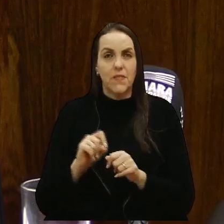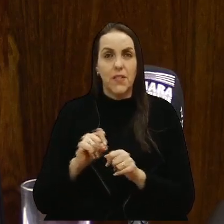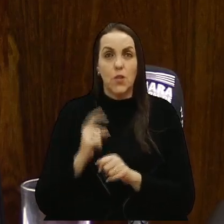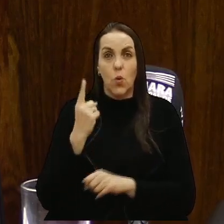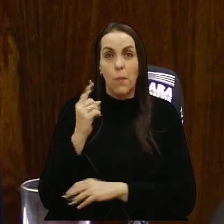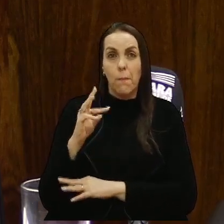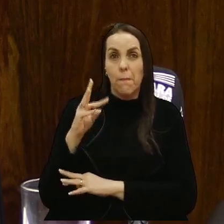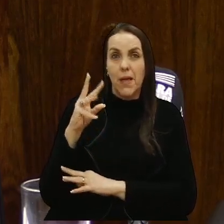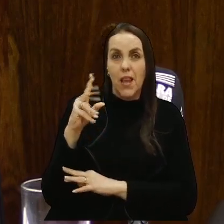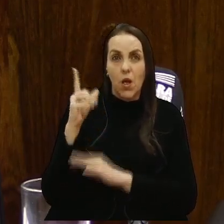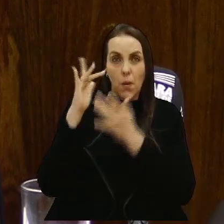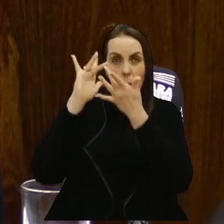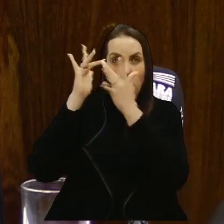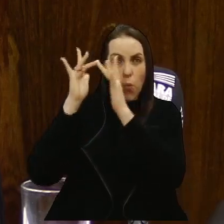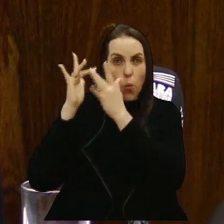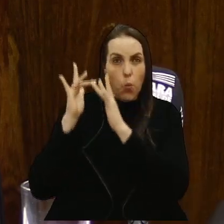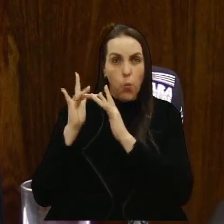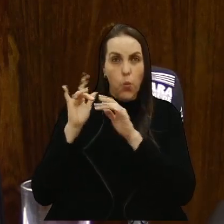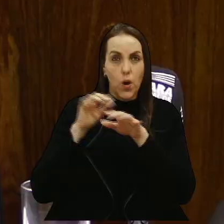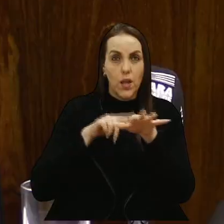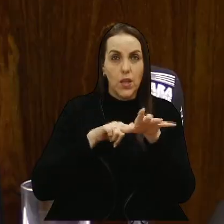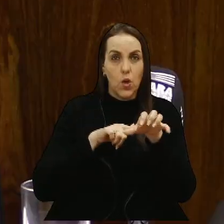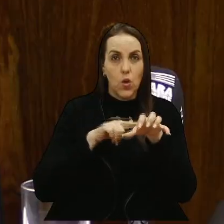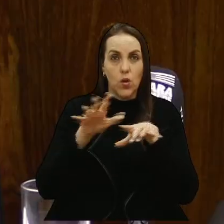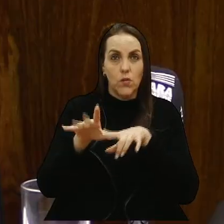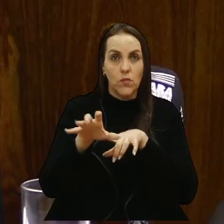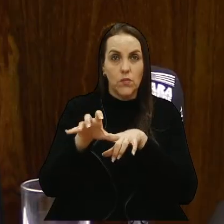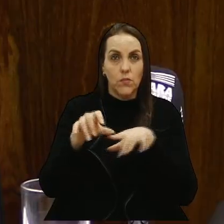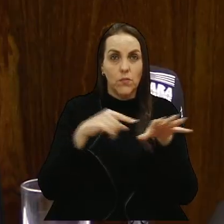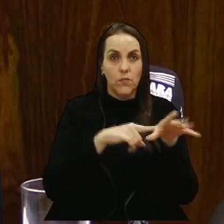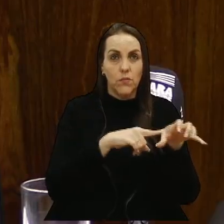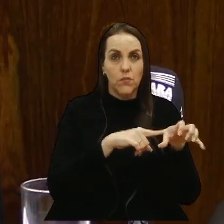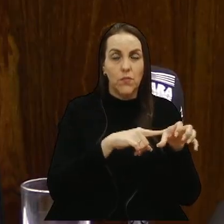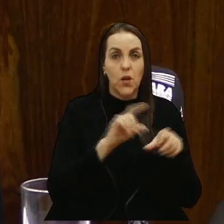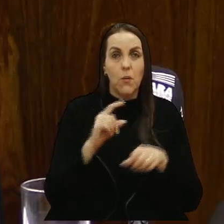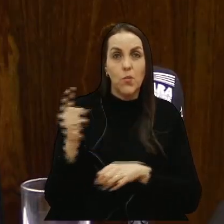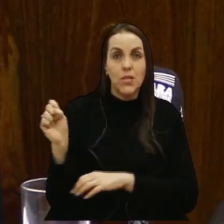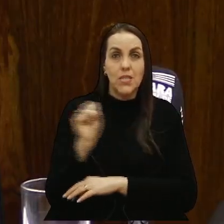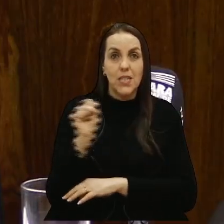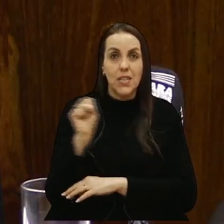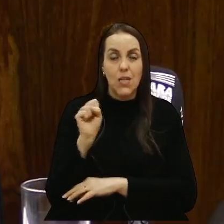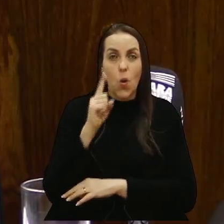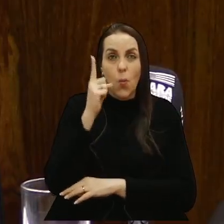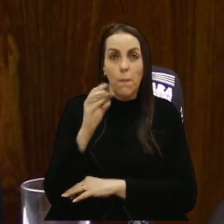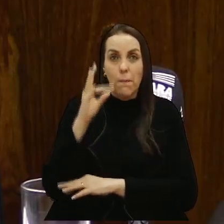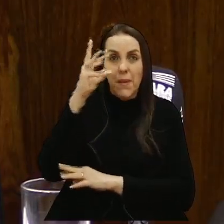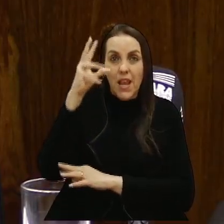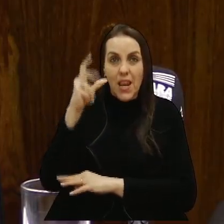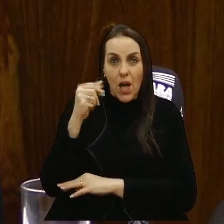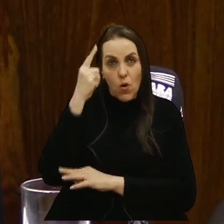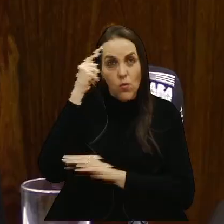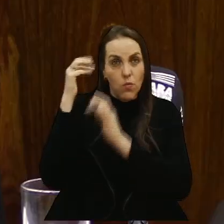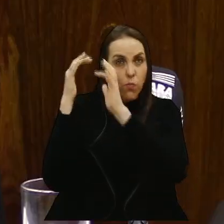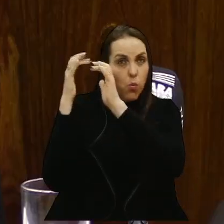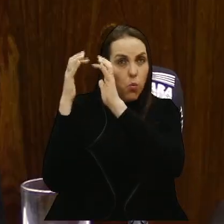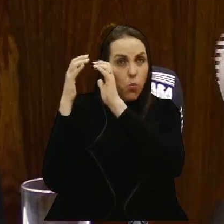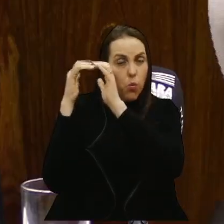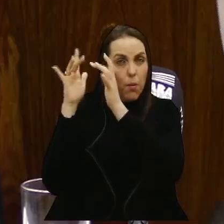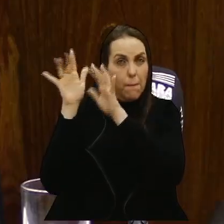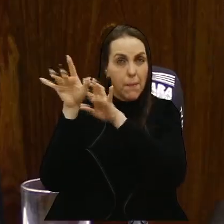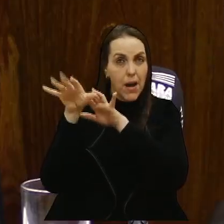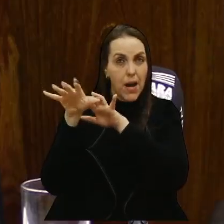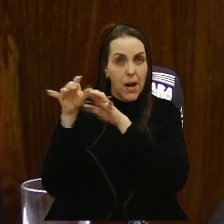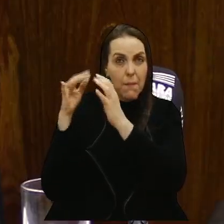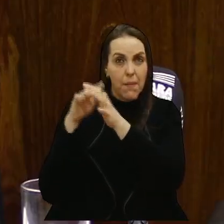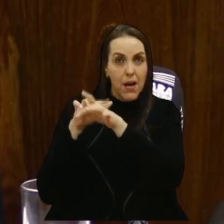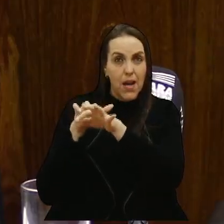de conexões neurais por segundo. 1 milhão de conexões neurais por segundo. Então, é